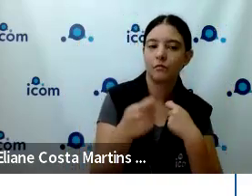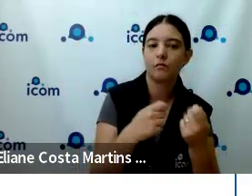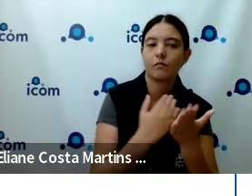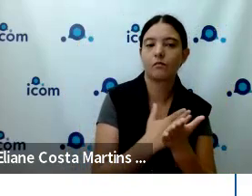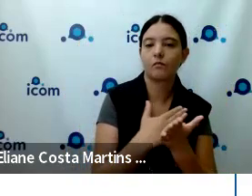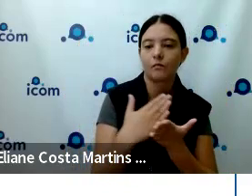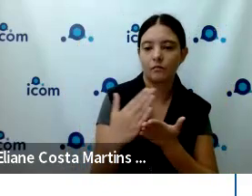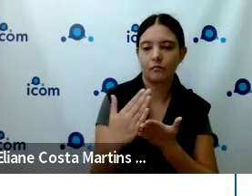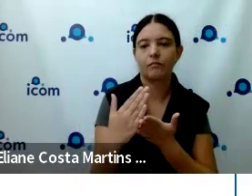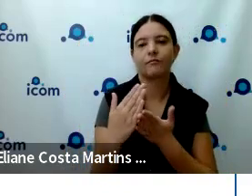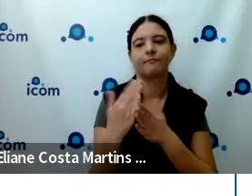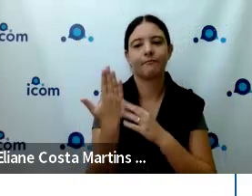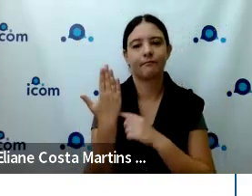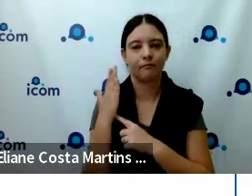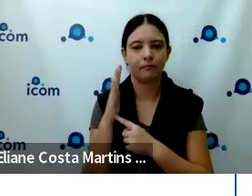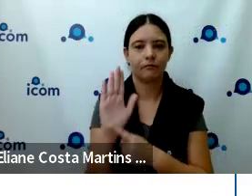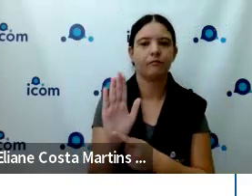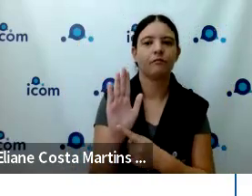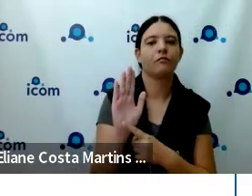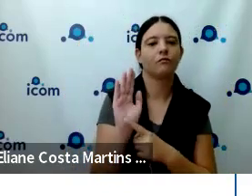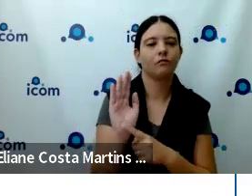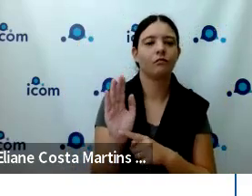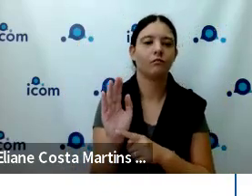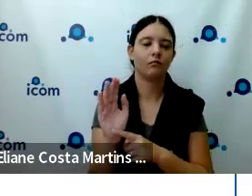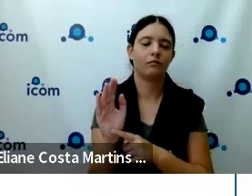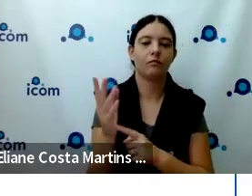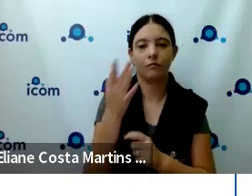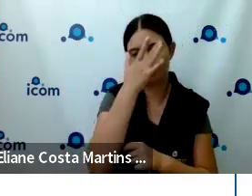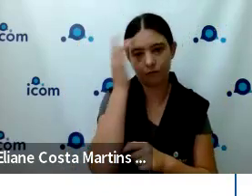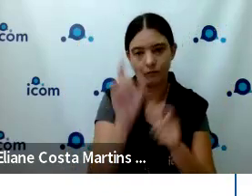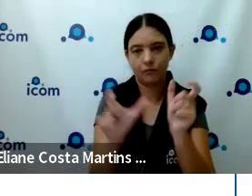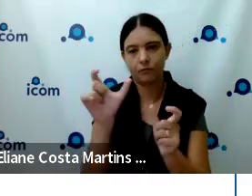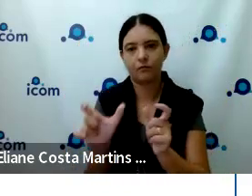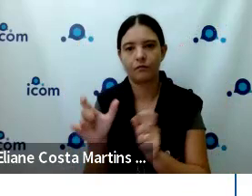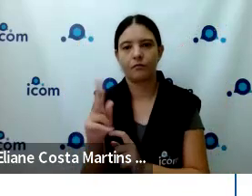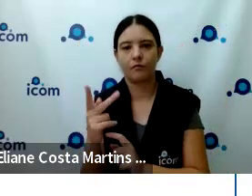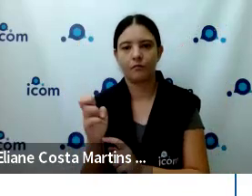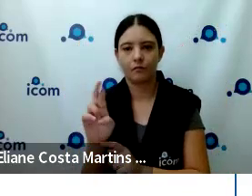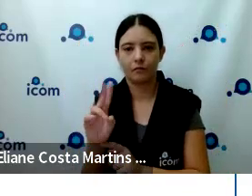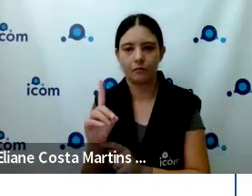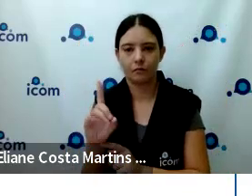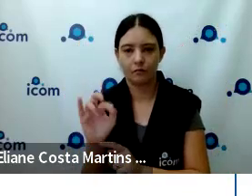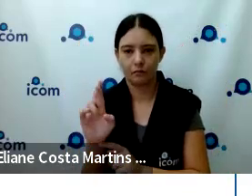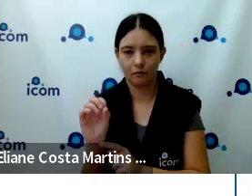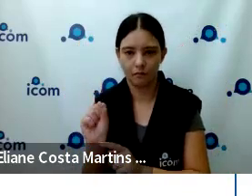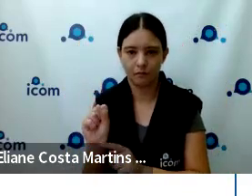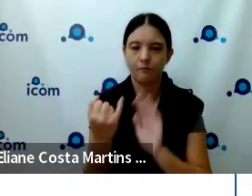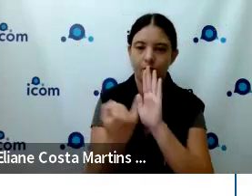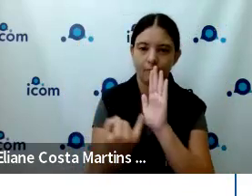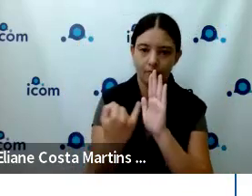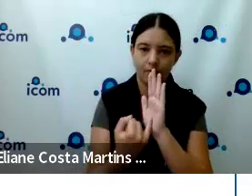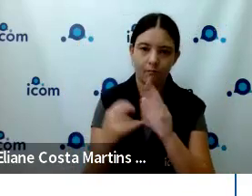começa com a apresentação pelos herdeiros de uma declaração de imposto